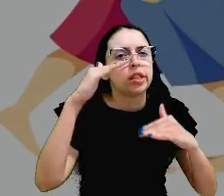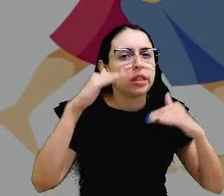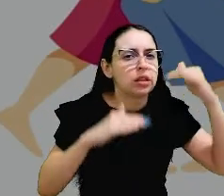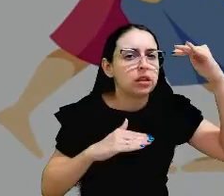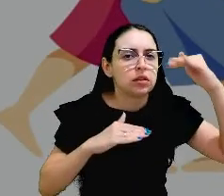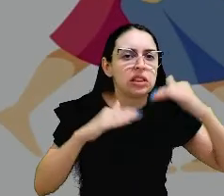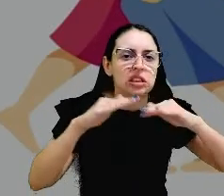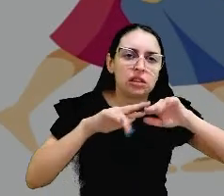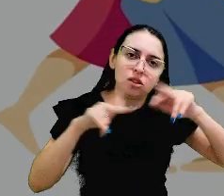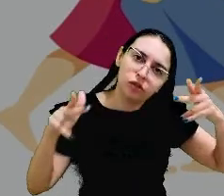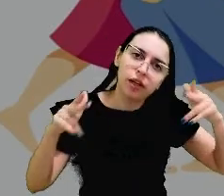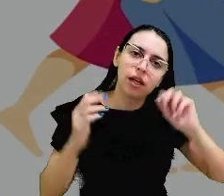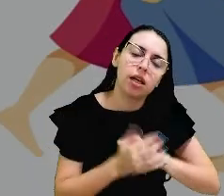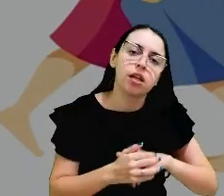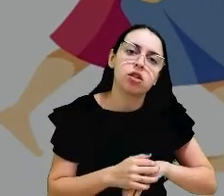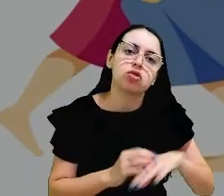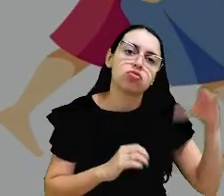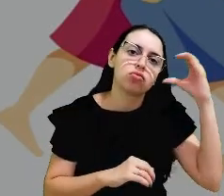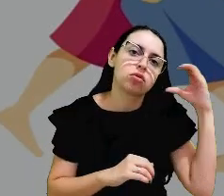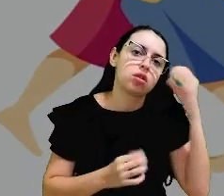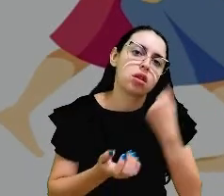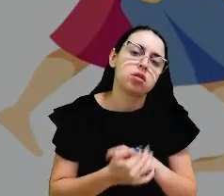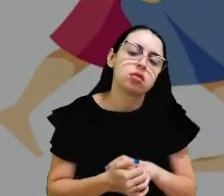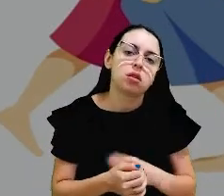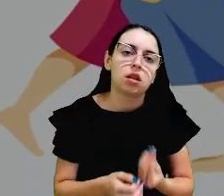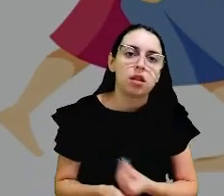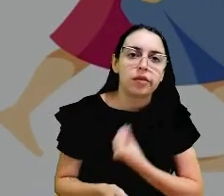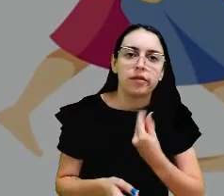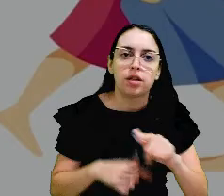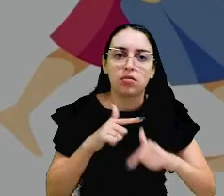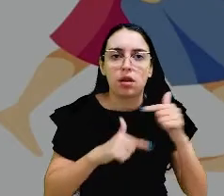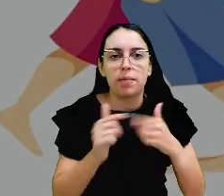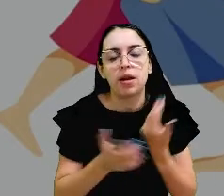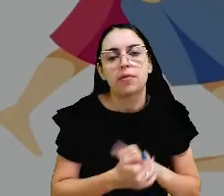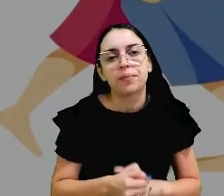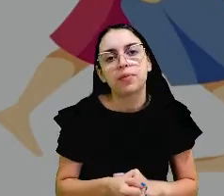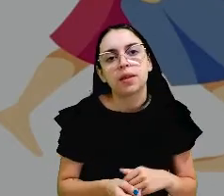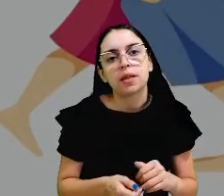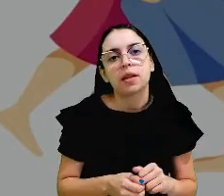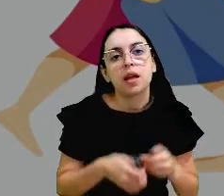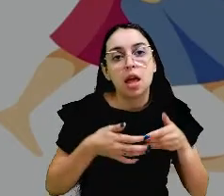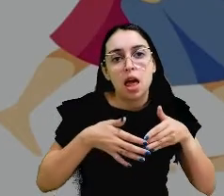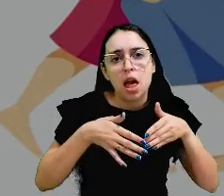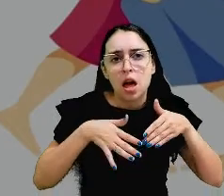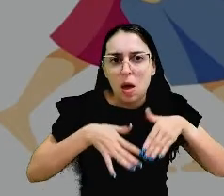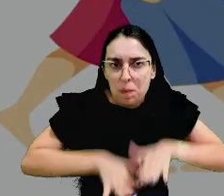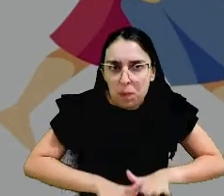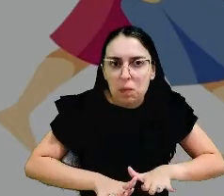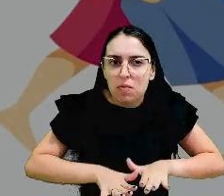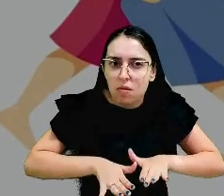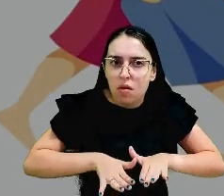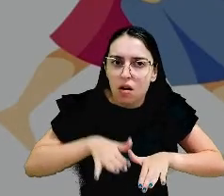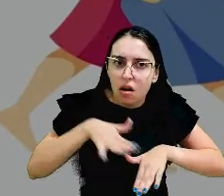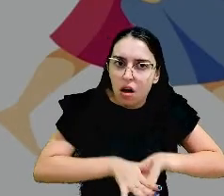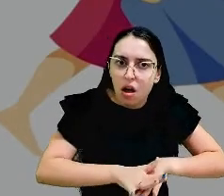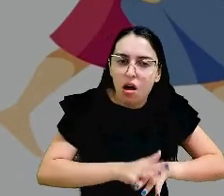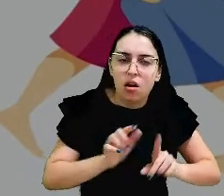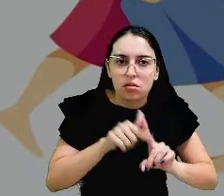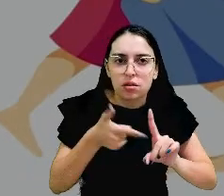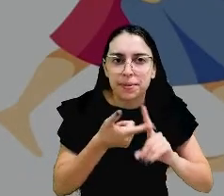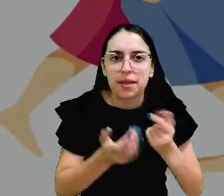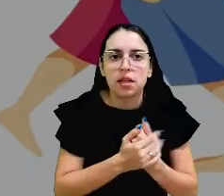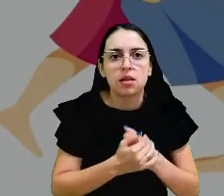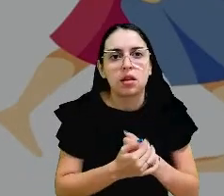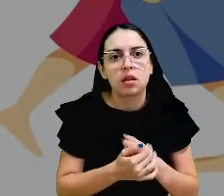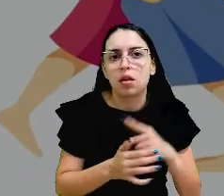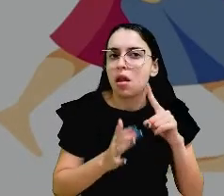evidências científicas. Então, a manobra de Christeler, que foi falado logo no começo, ela é proscrita, então